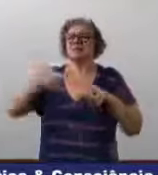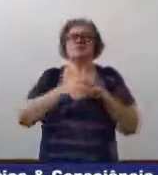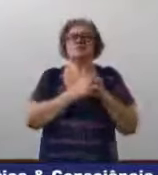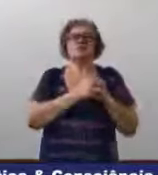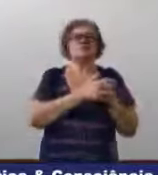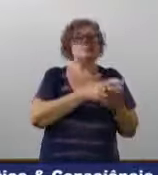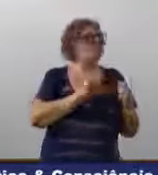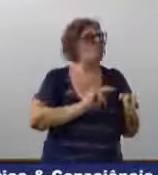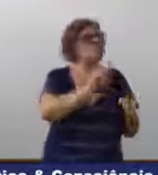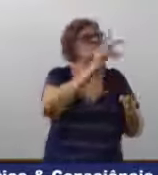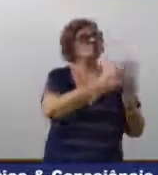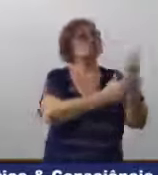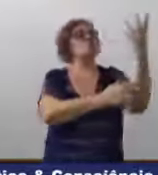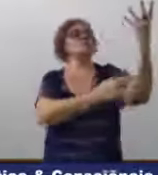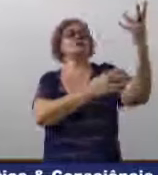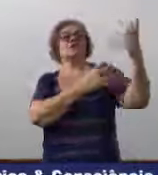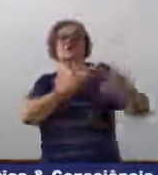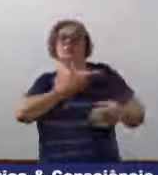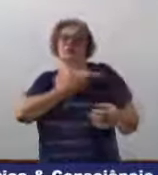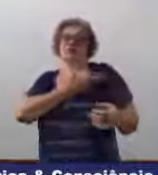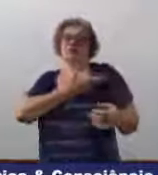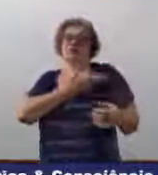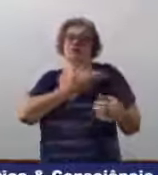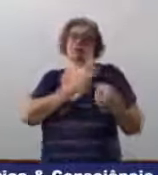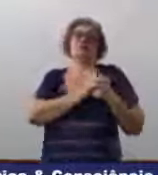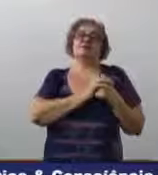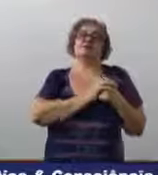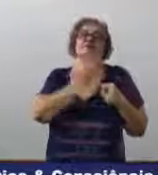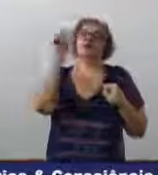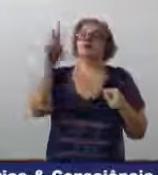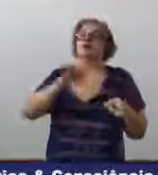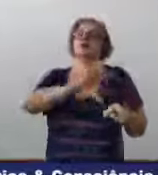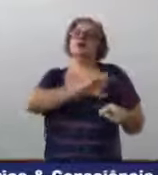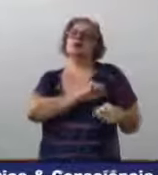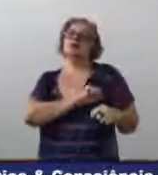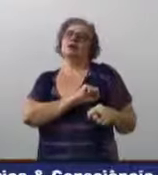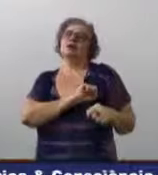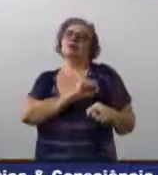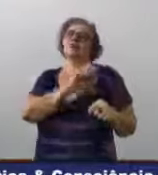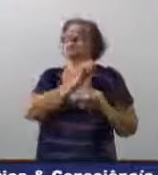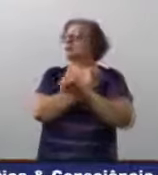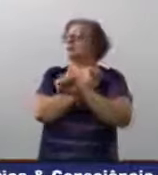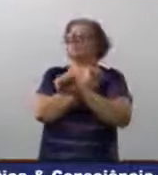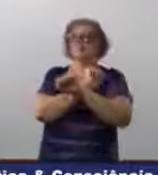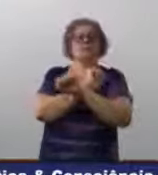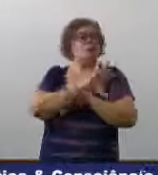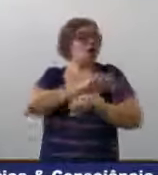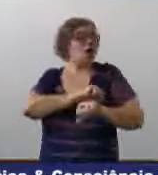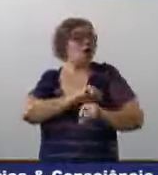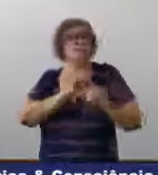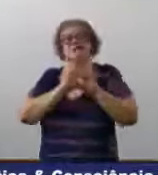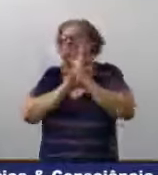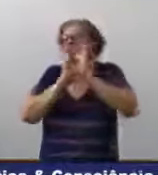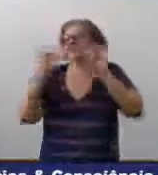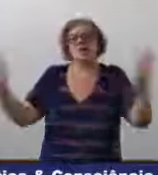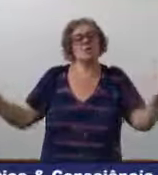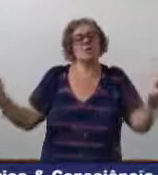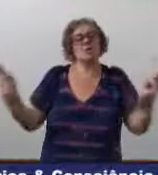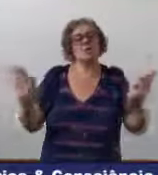Continua prestigiando o amigo, um dia terá amizade. Quem ama não espera nenhum tipo de retribuição, ama pelo